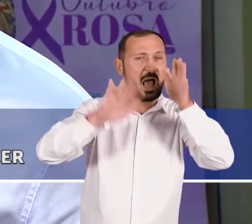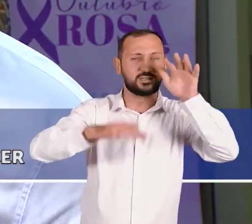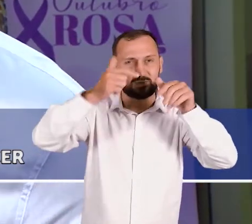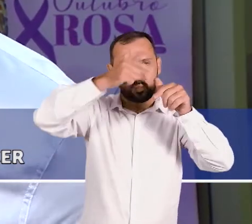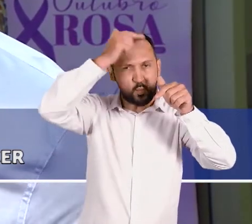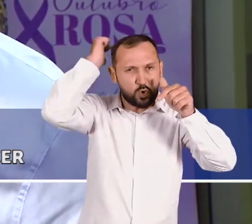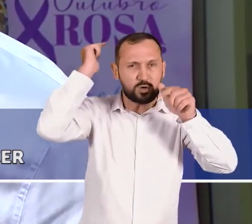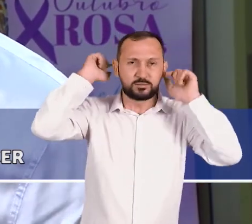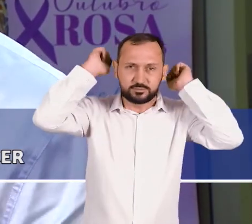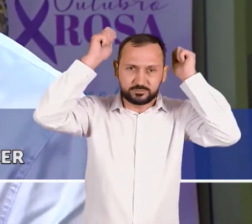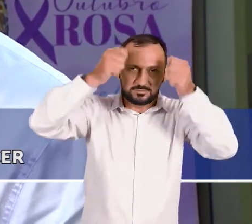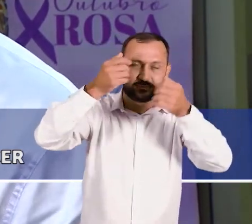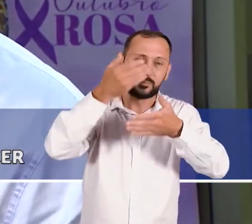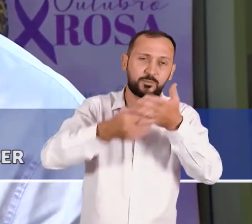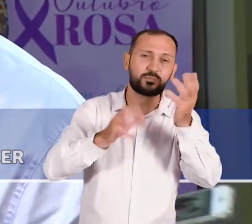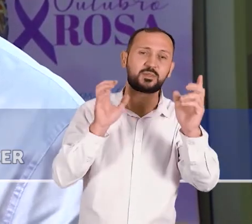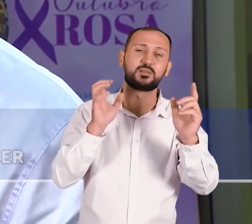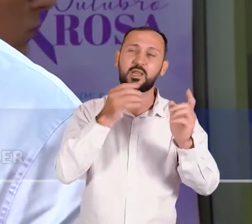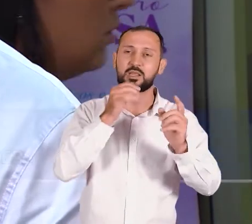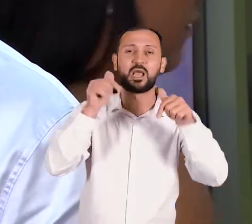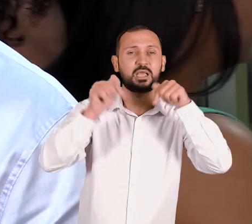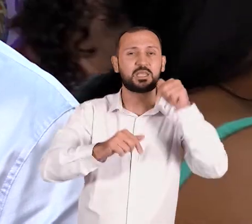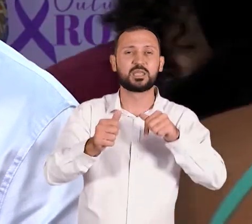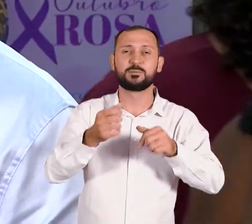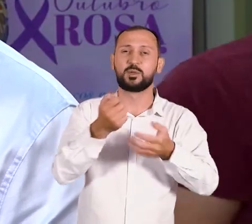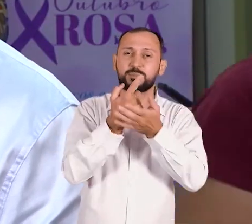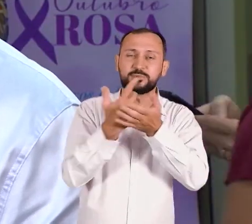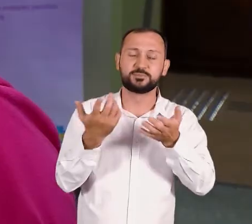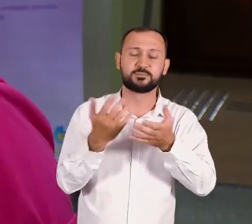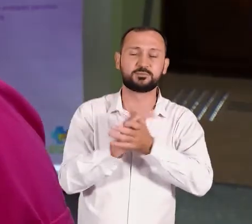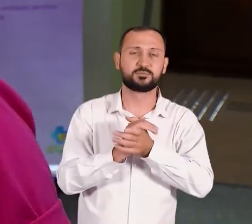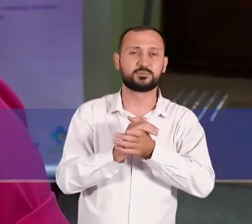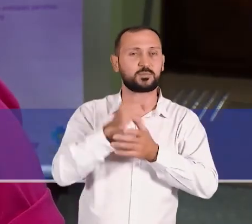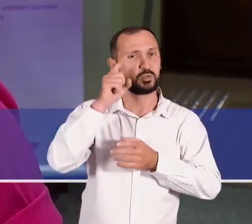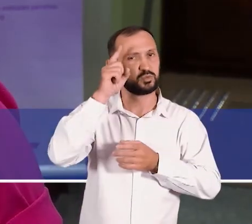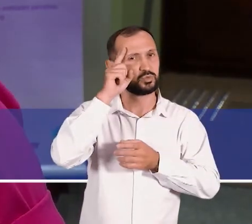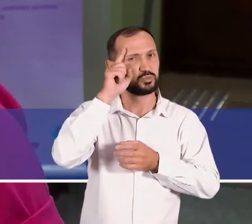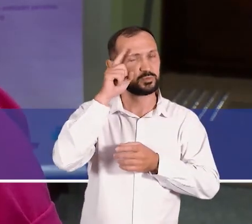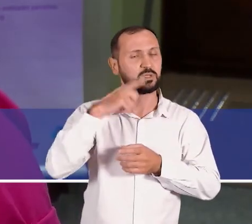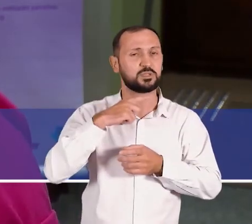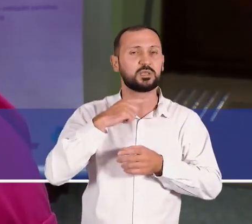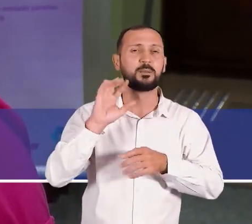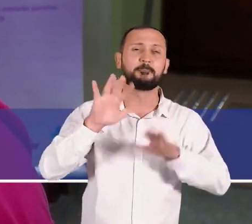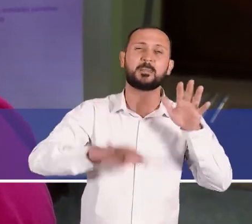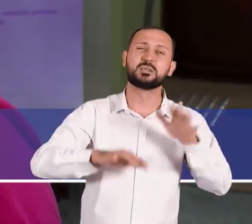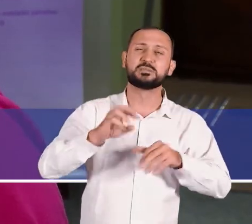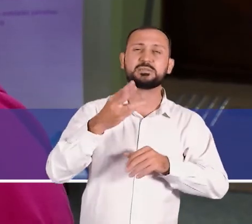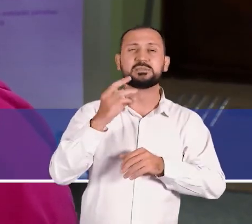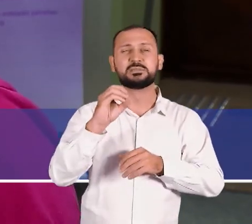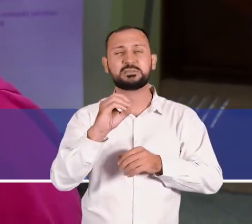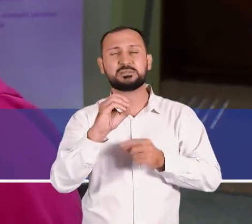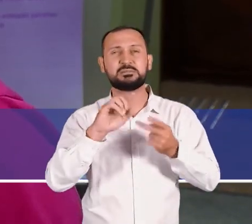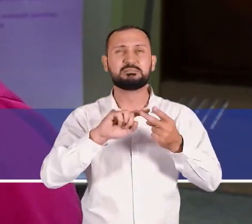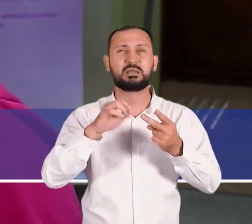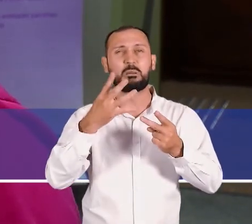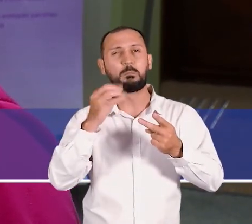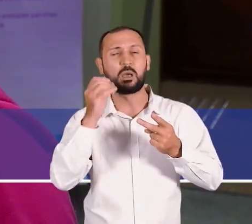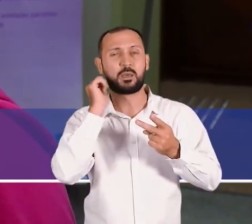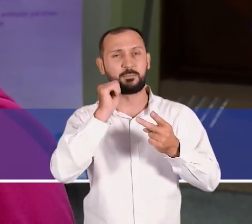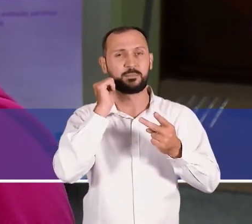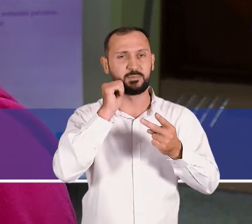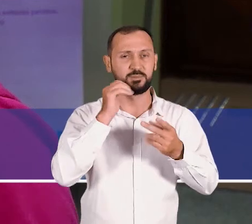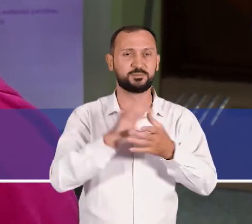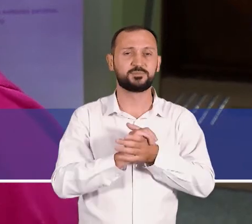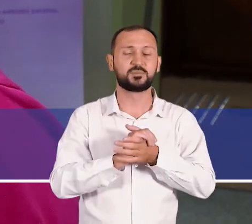naquela cabecinha careca, às vezes, por perda dos cabelos em relação aos efeitos da quimioterapia. Diariamente nós temos passando pela rede de 30 a